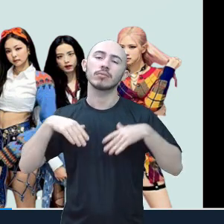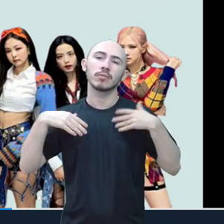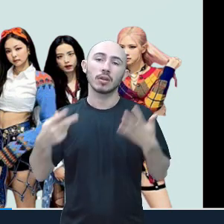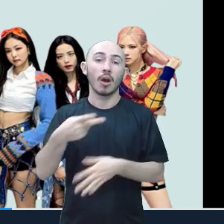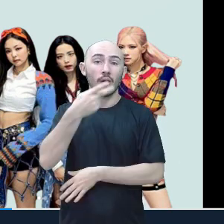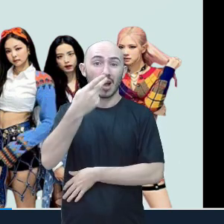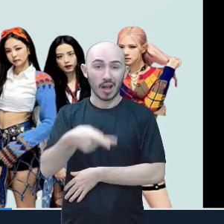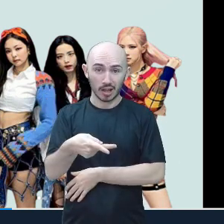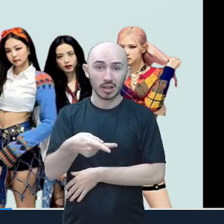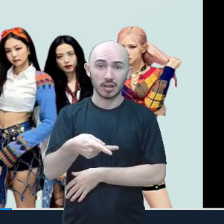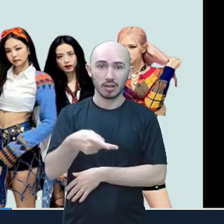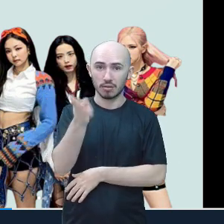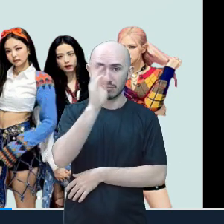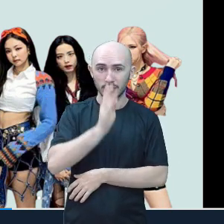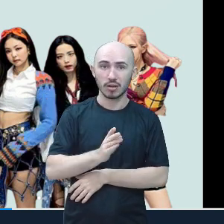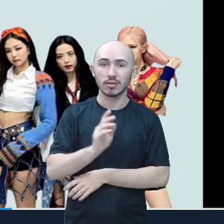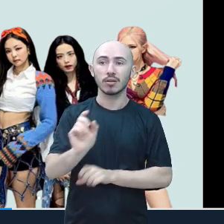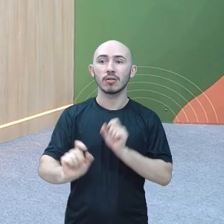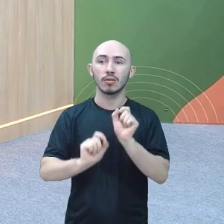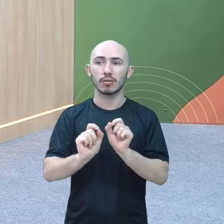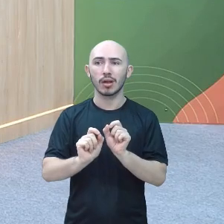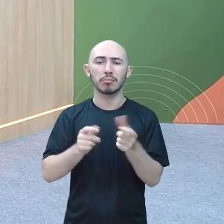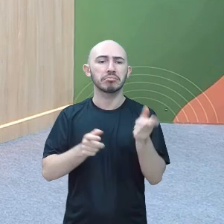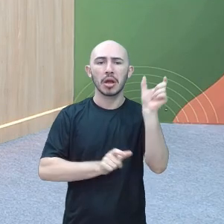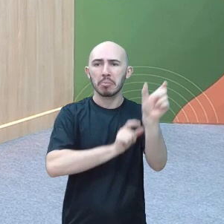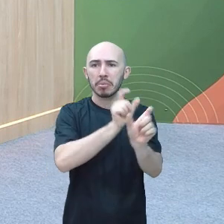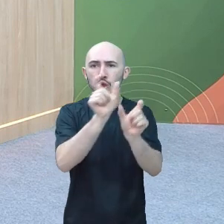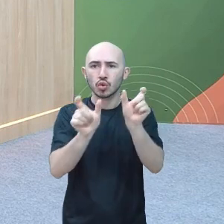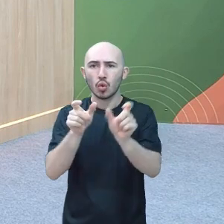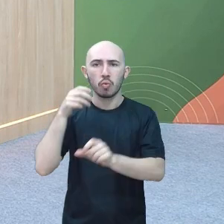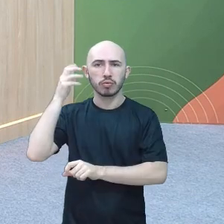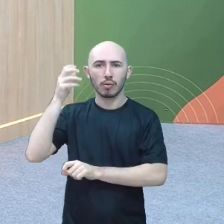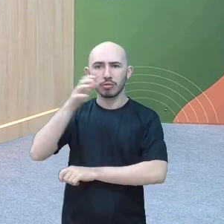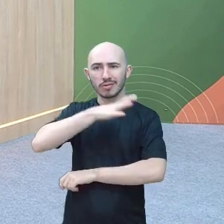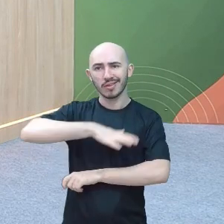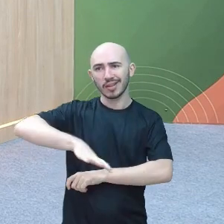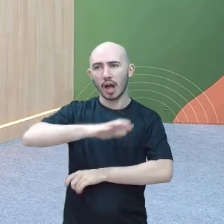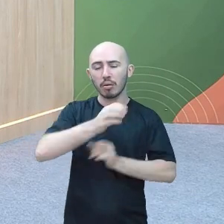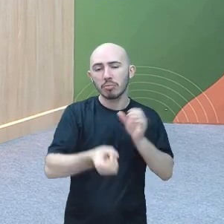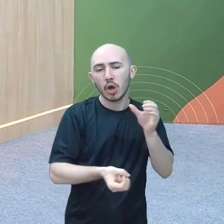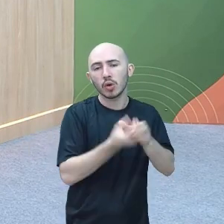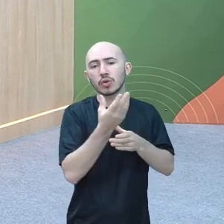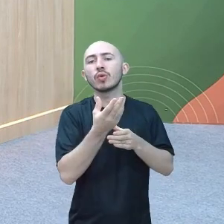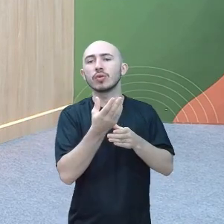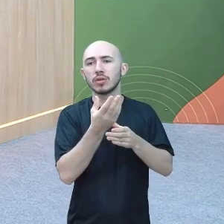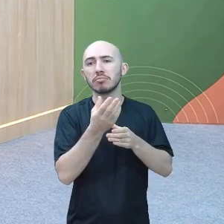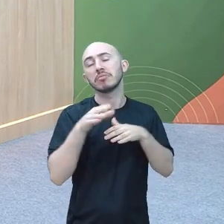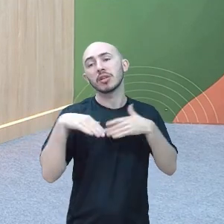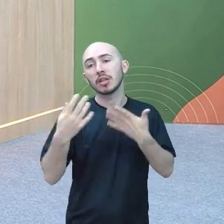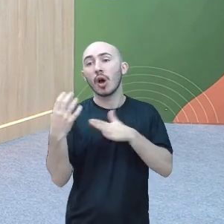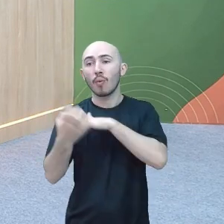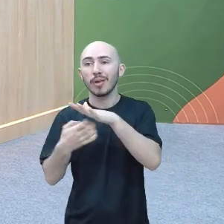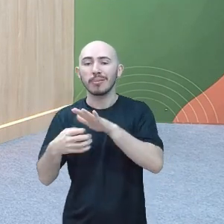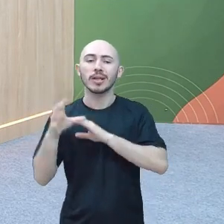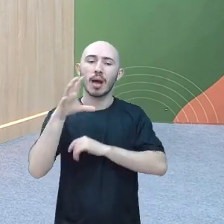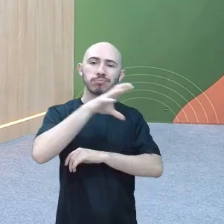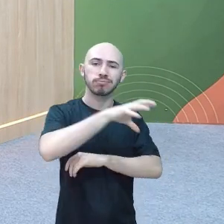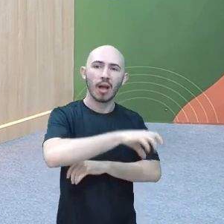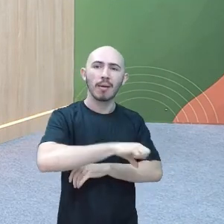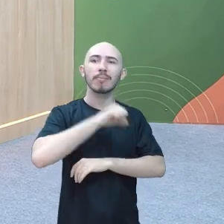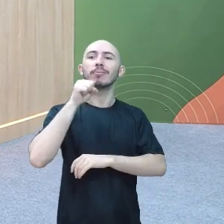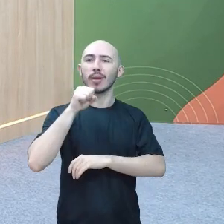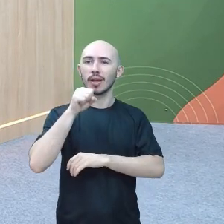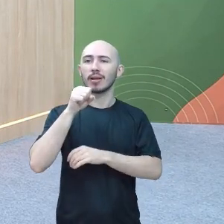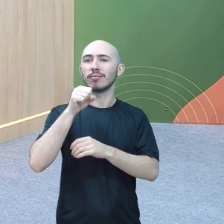os músicos, eles surgem, né? E a partir disso, uma empresa pega eles e